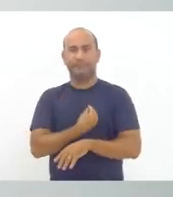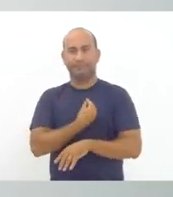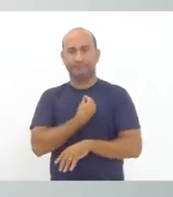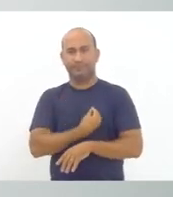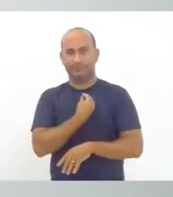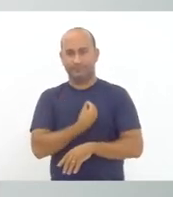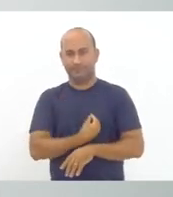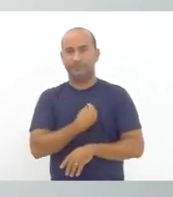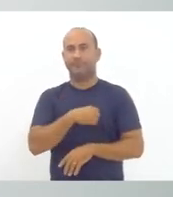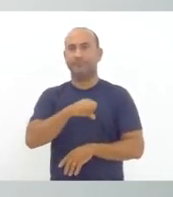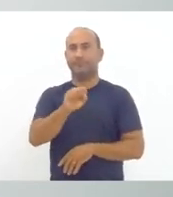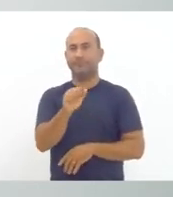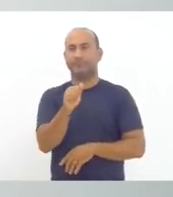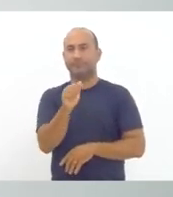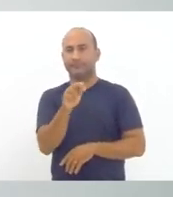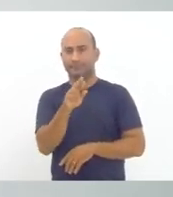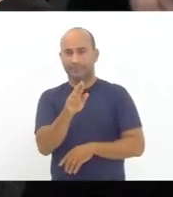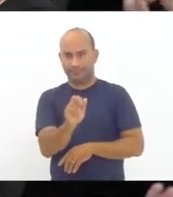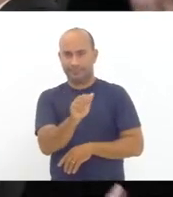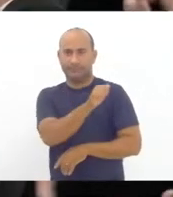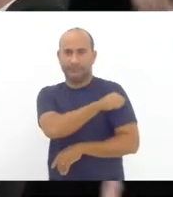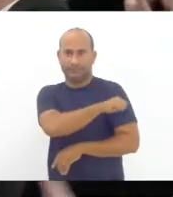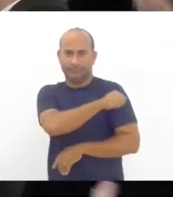do Rio de Janeiro muito obrigada